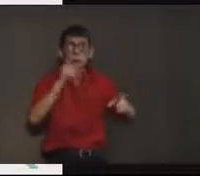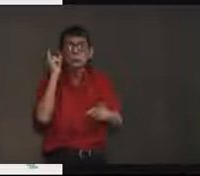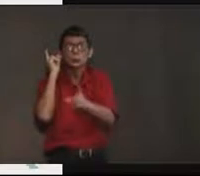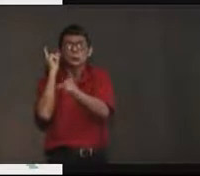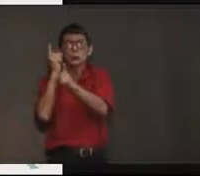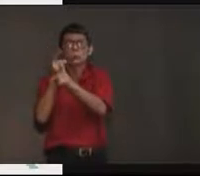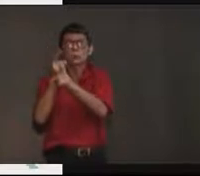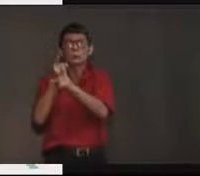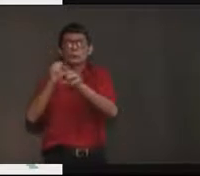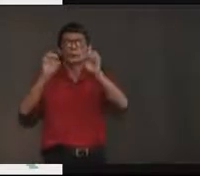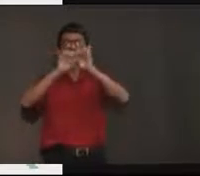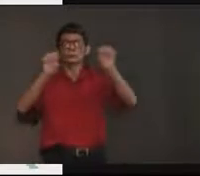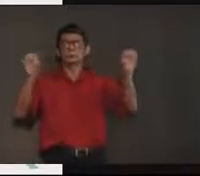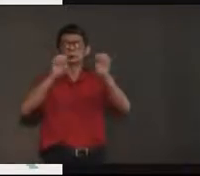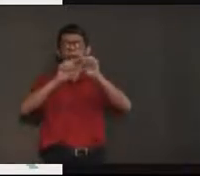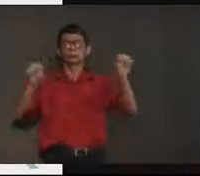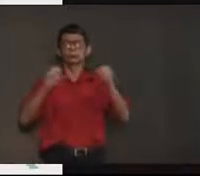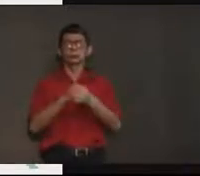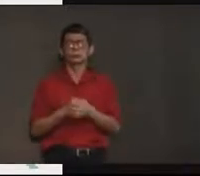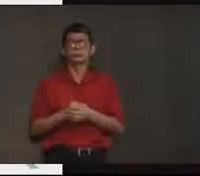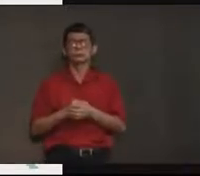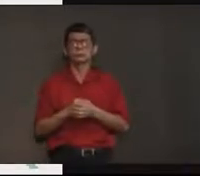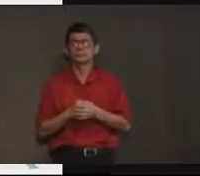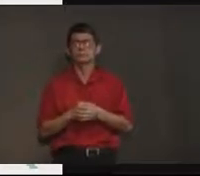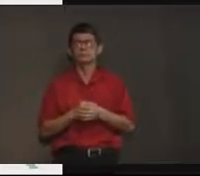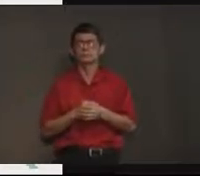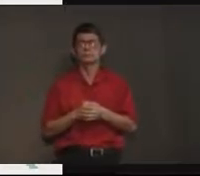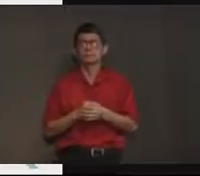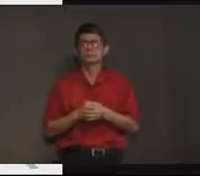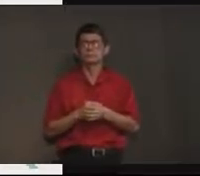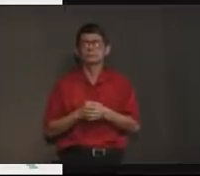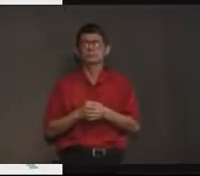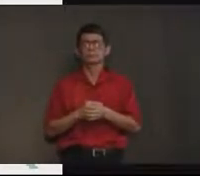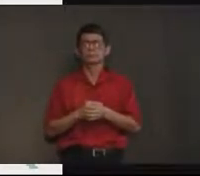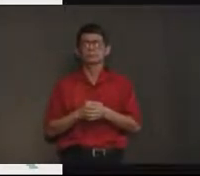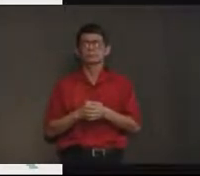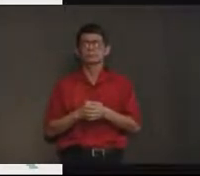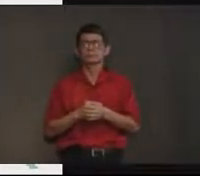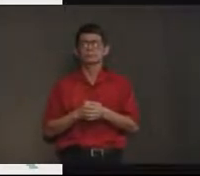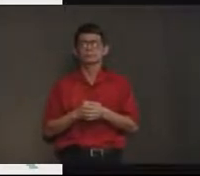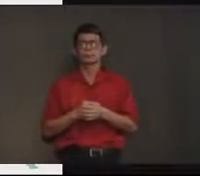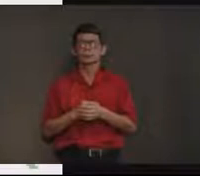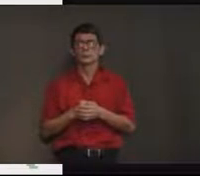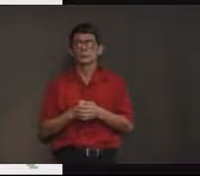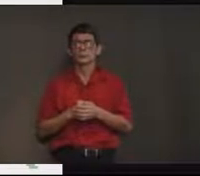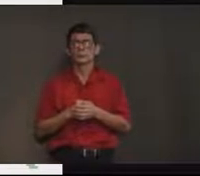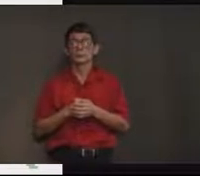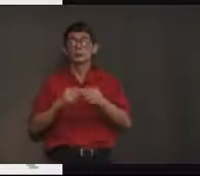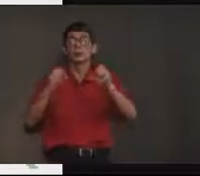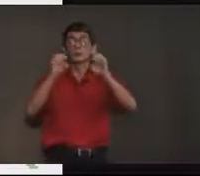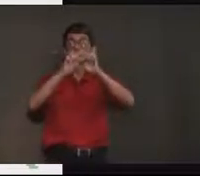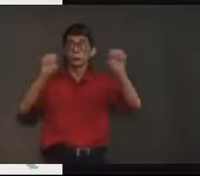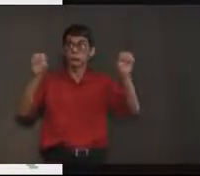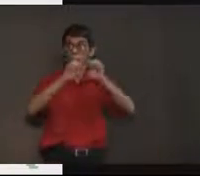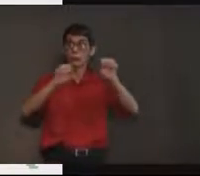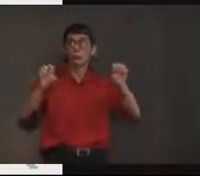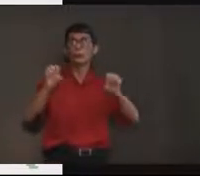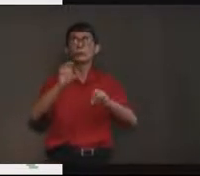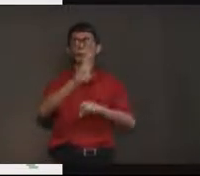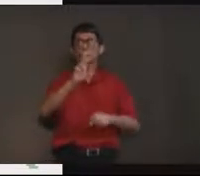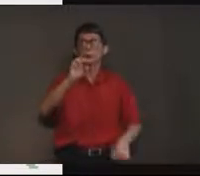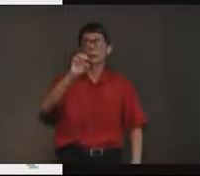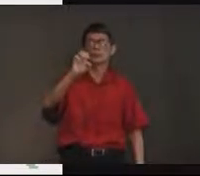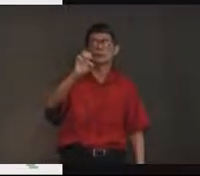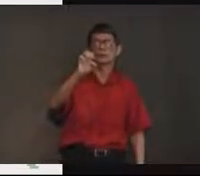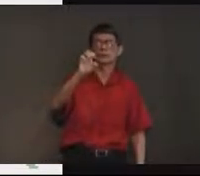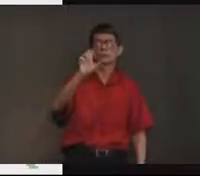que é aí tá mais perto do que eu também trabalho em pesquisa que são as equações elípticas você